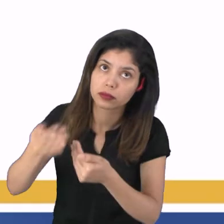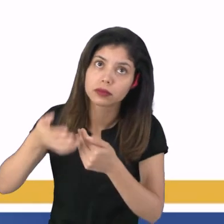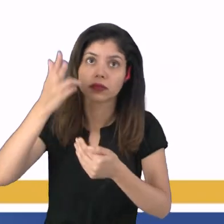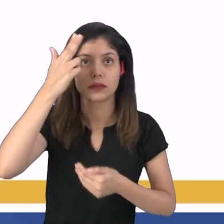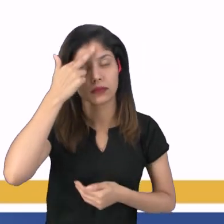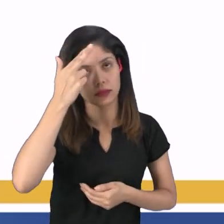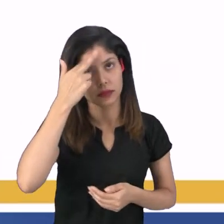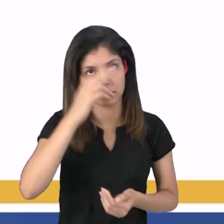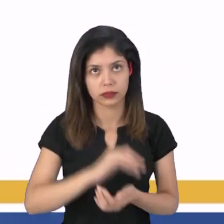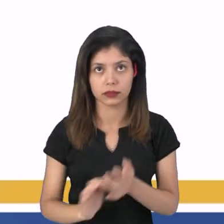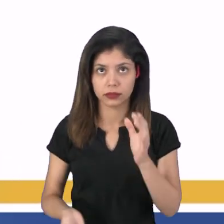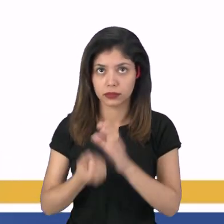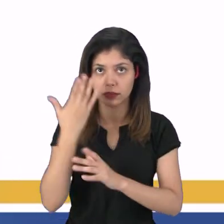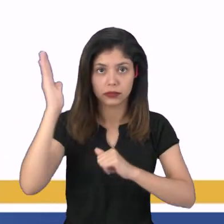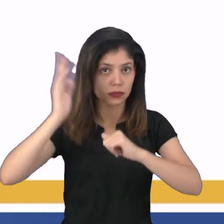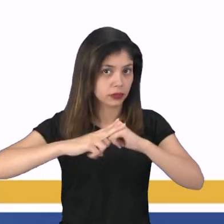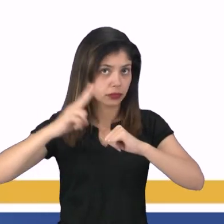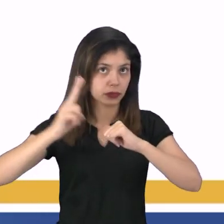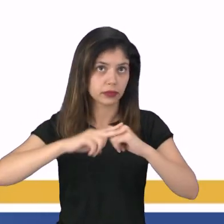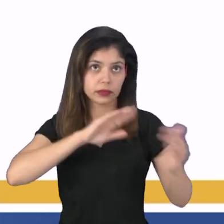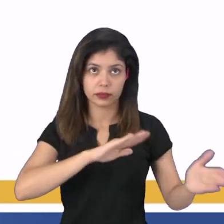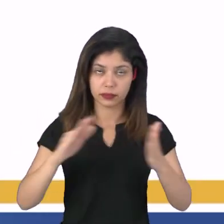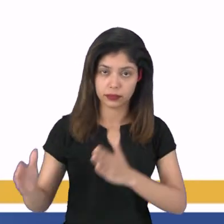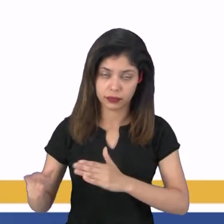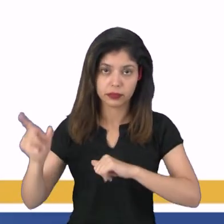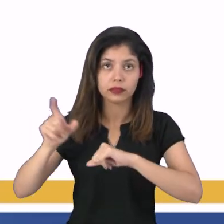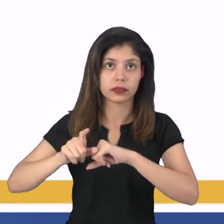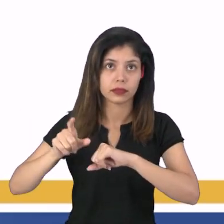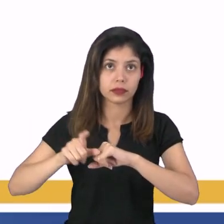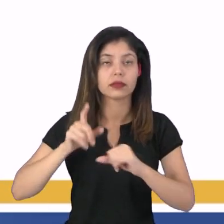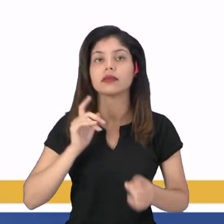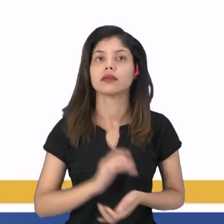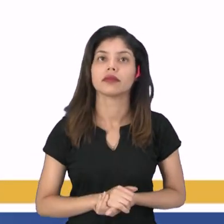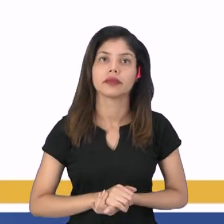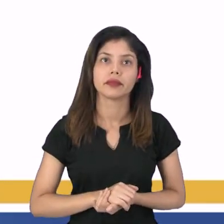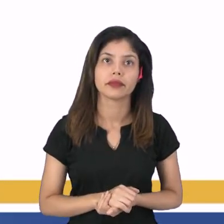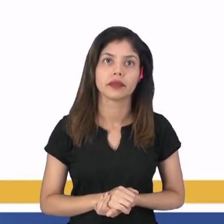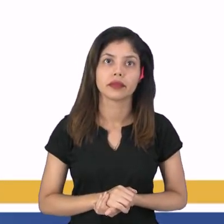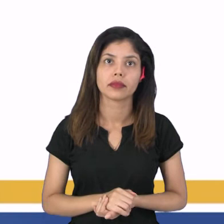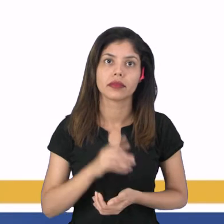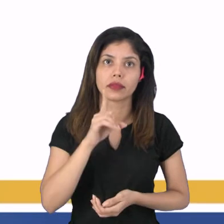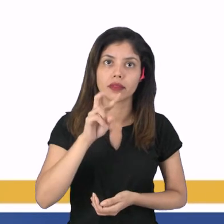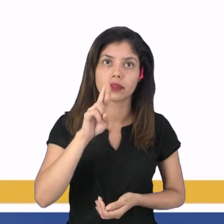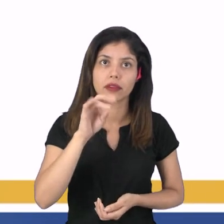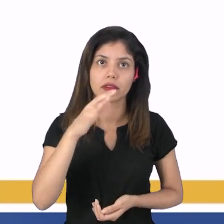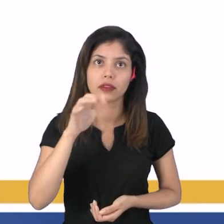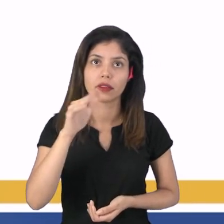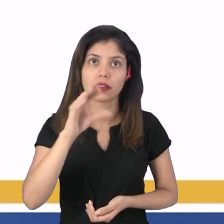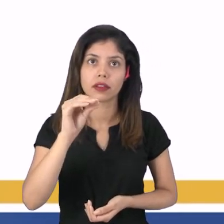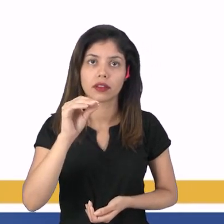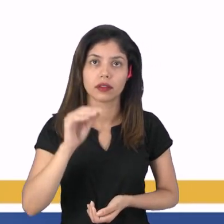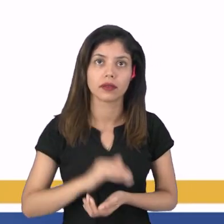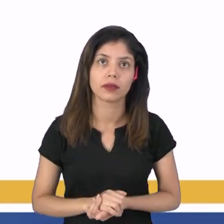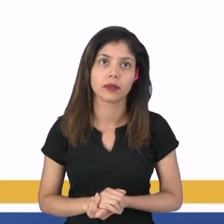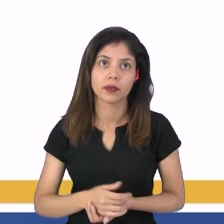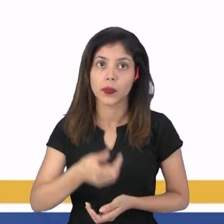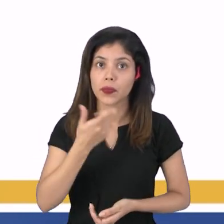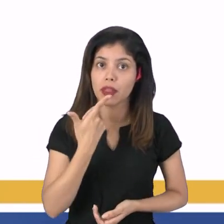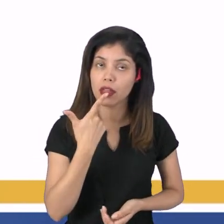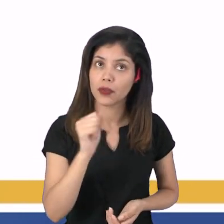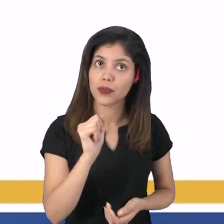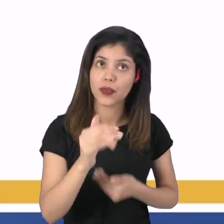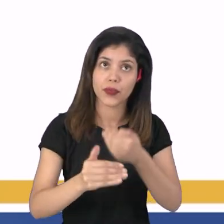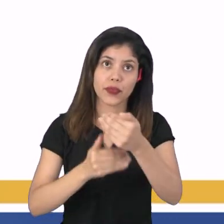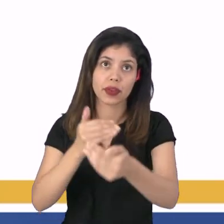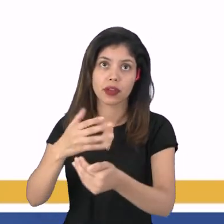Observação. O processo normal é criar um verbo a partir de um substantivo. Na derivação regressiva, a língua